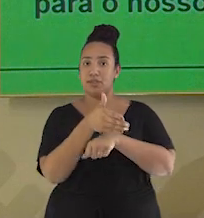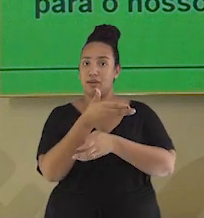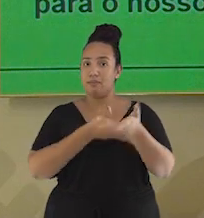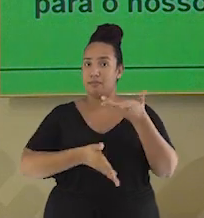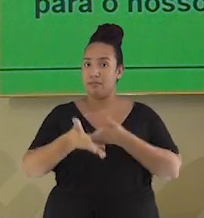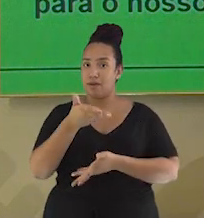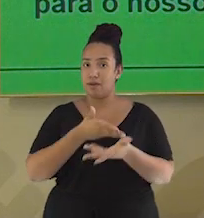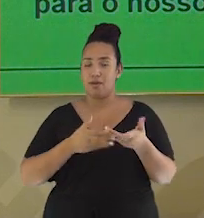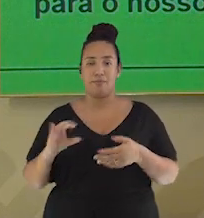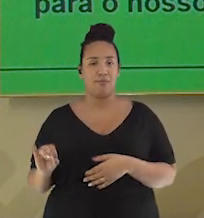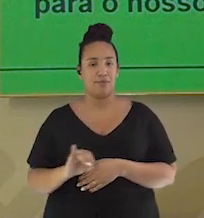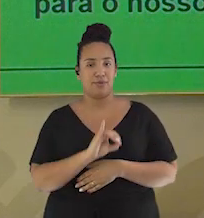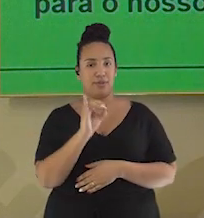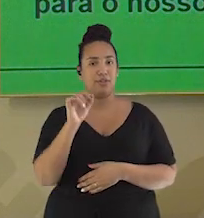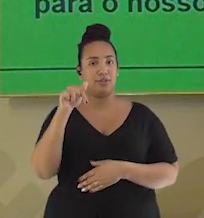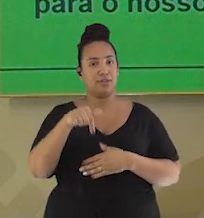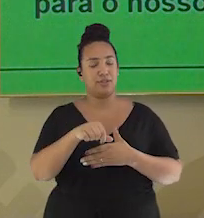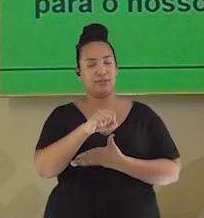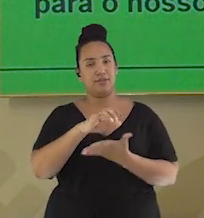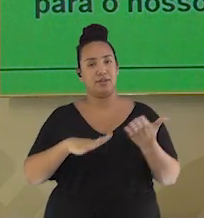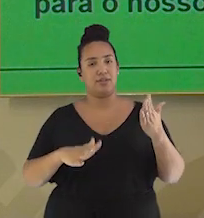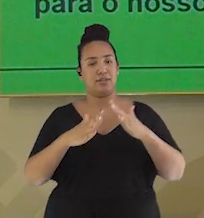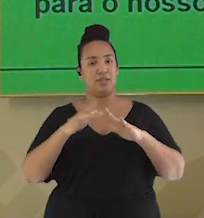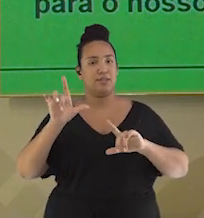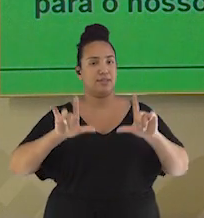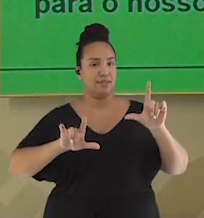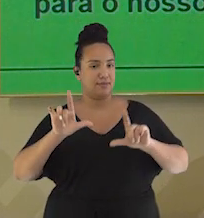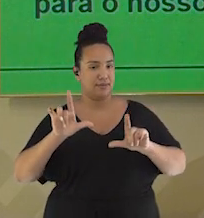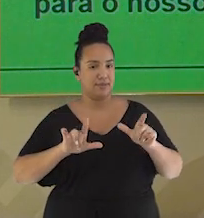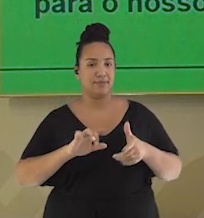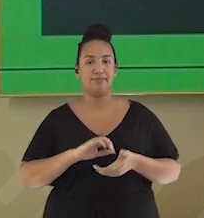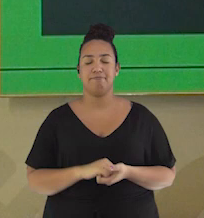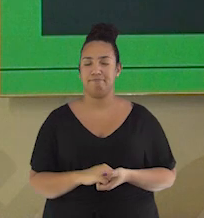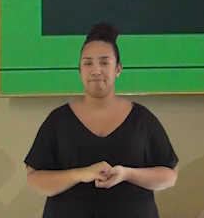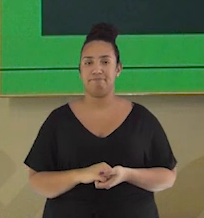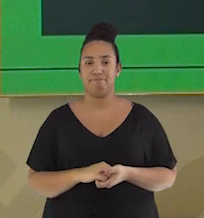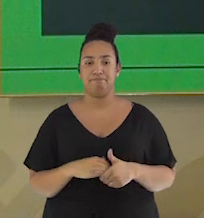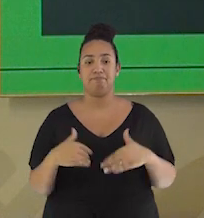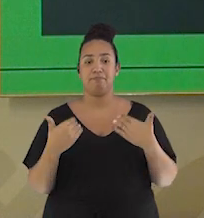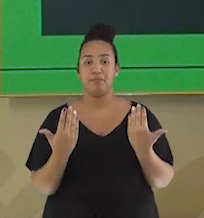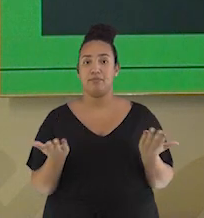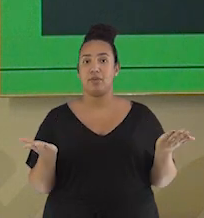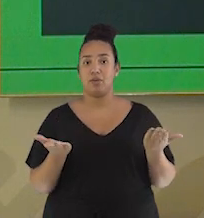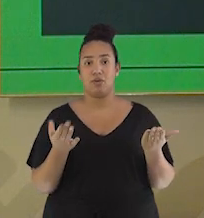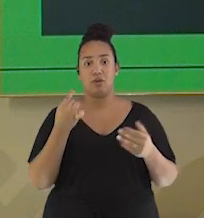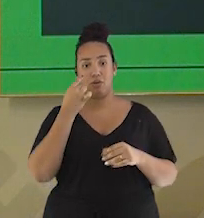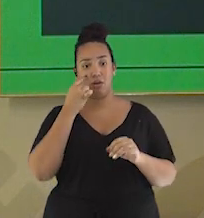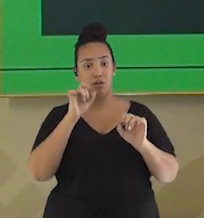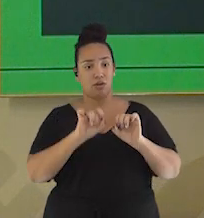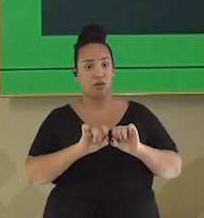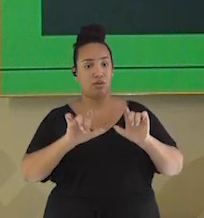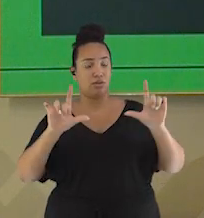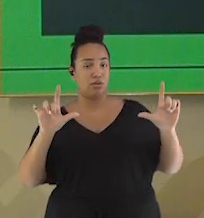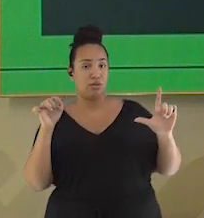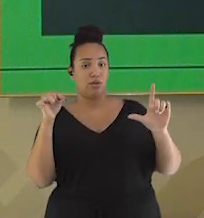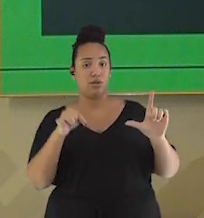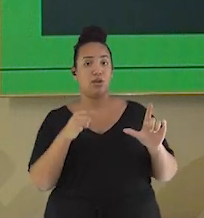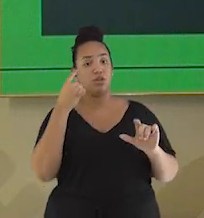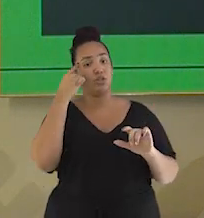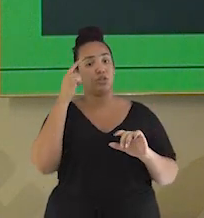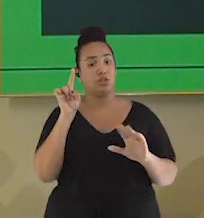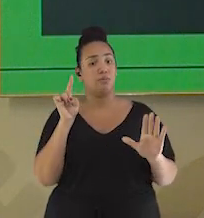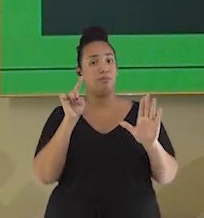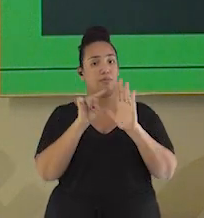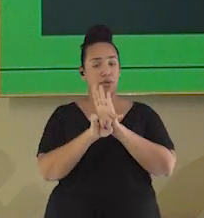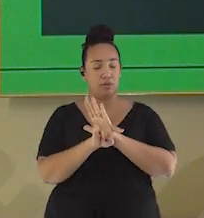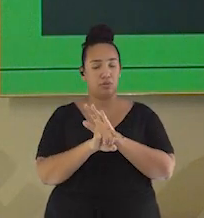muito importante aqui no Dever em Casa na TV. E está de volta aqui na tela a nossa pergunta do dia, que